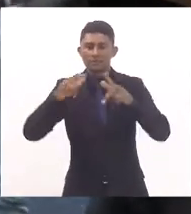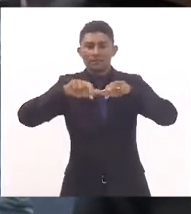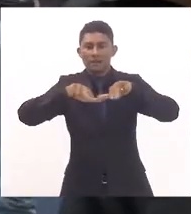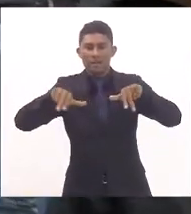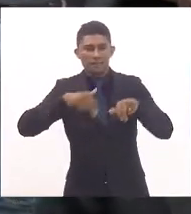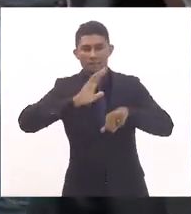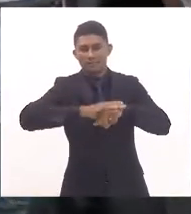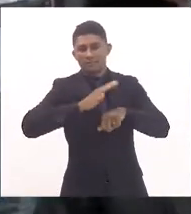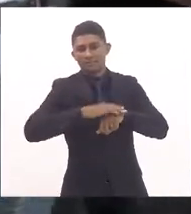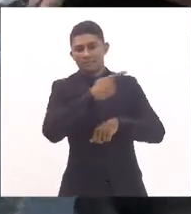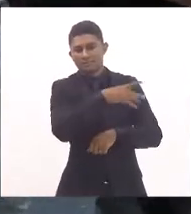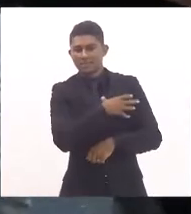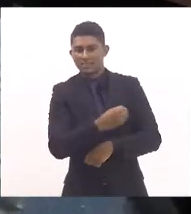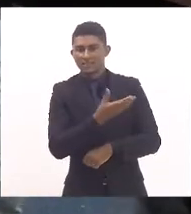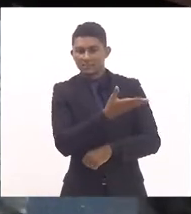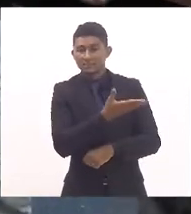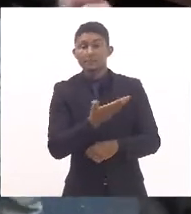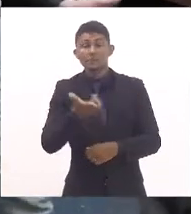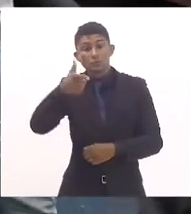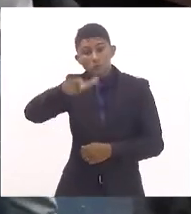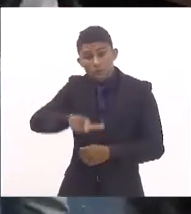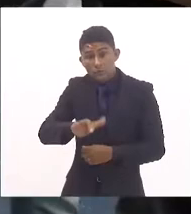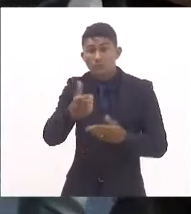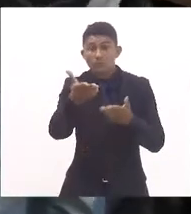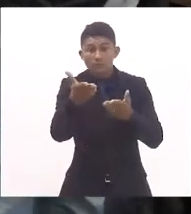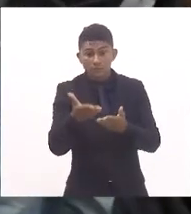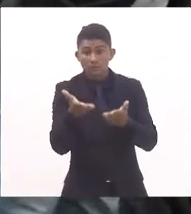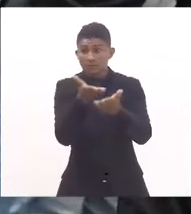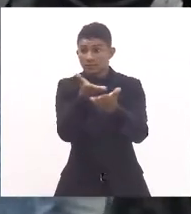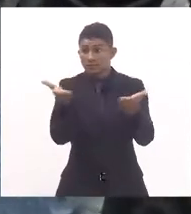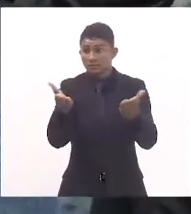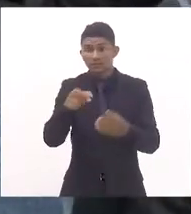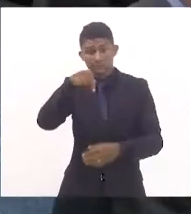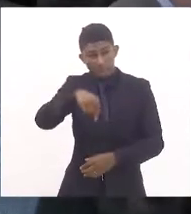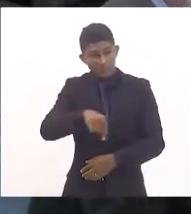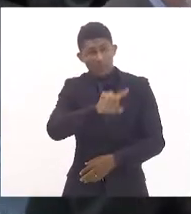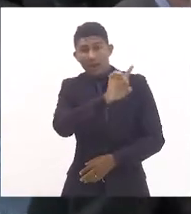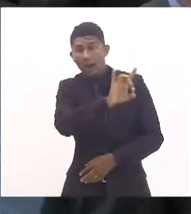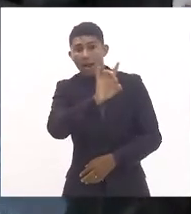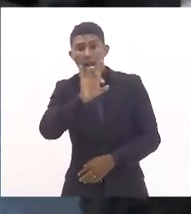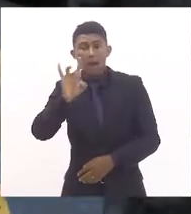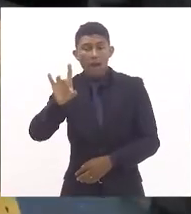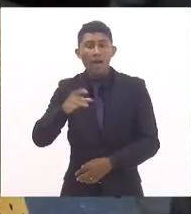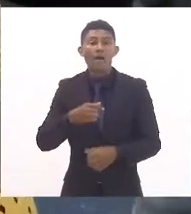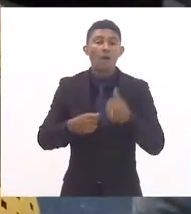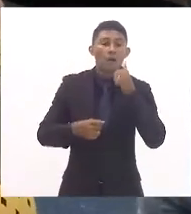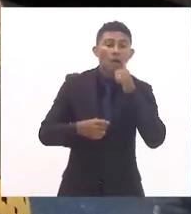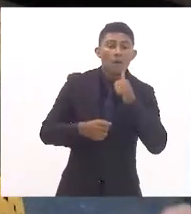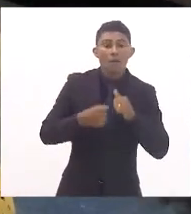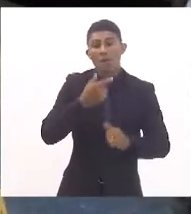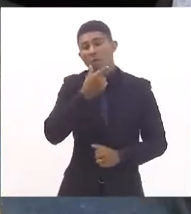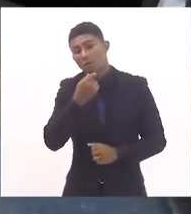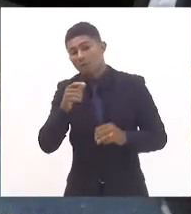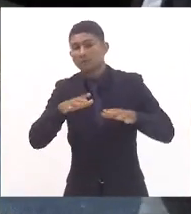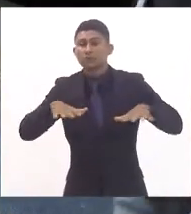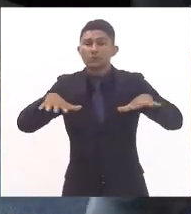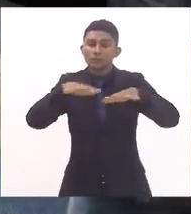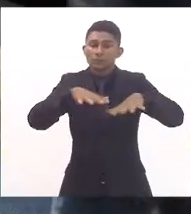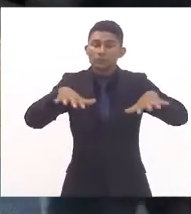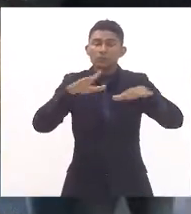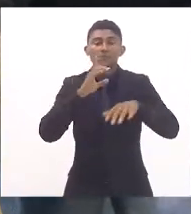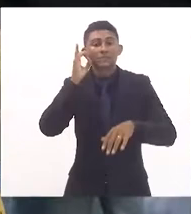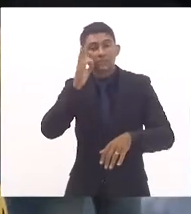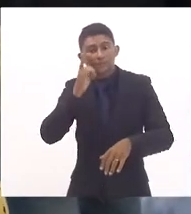reforçar aqui o convite a cada uma das deputadas e a cada um dos deputados.